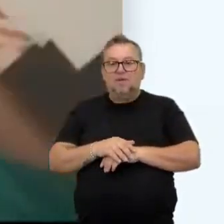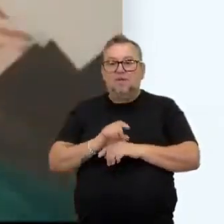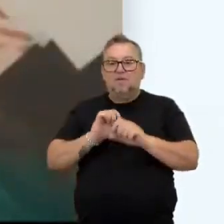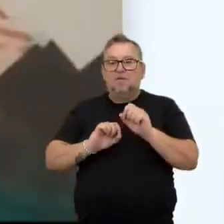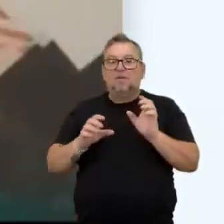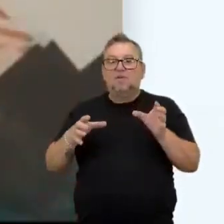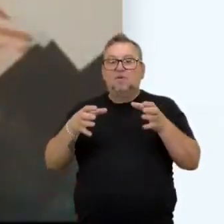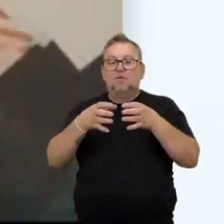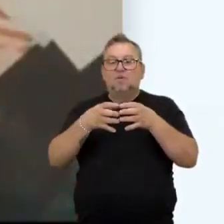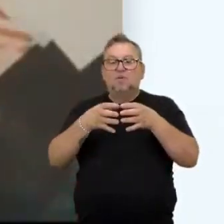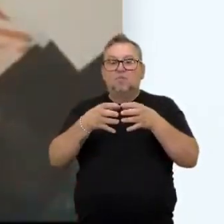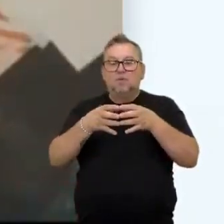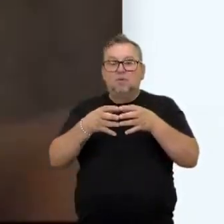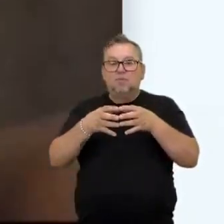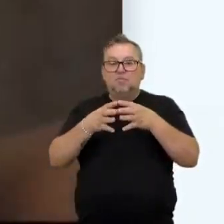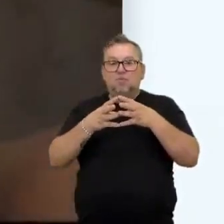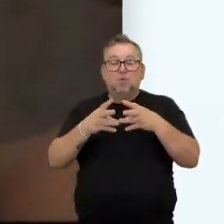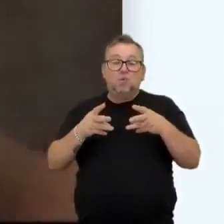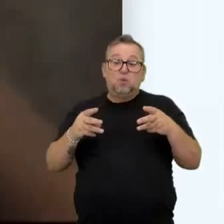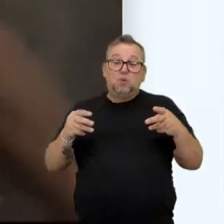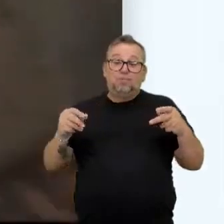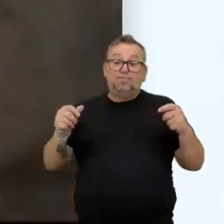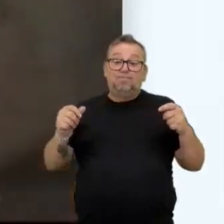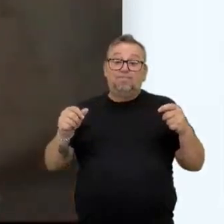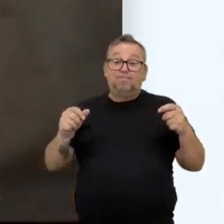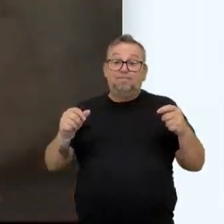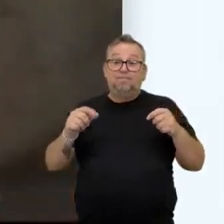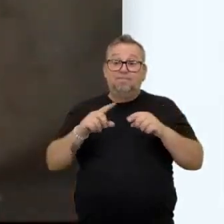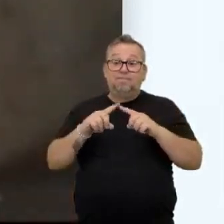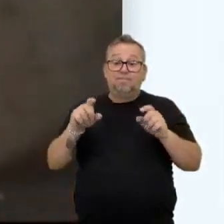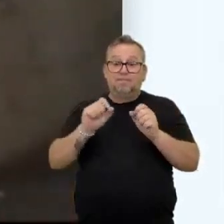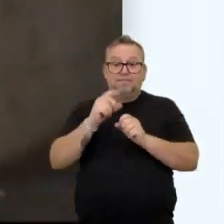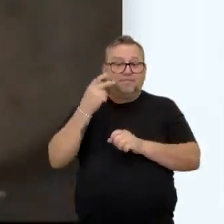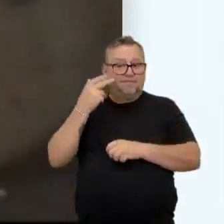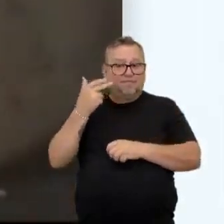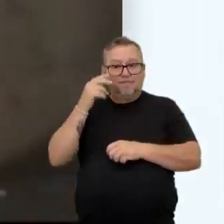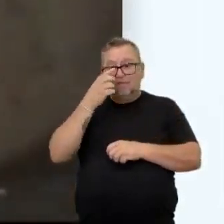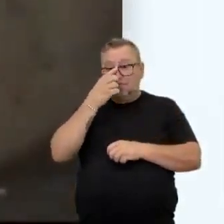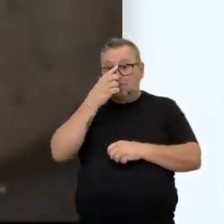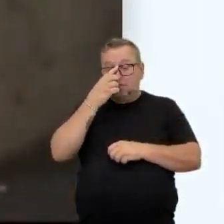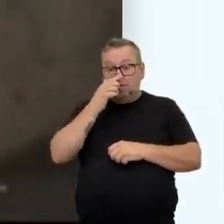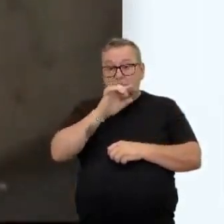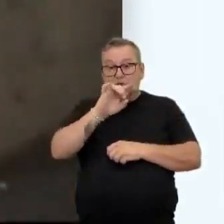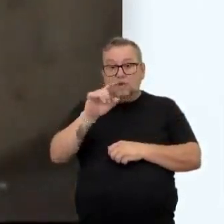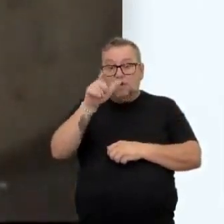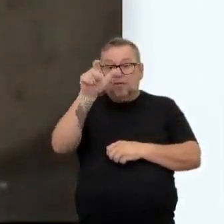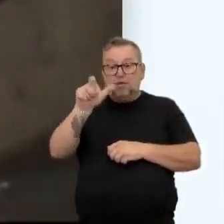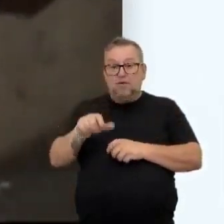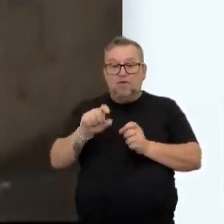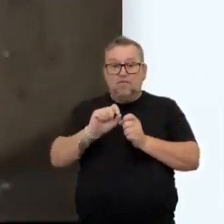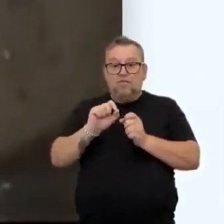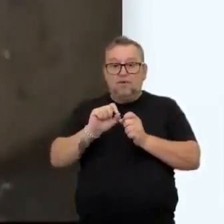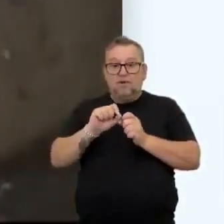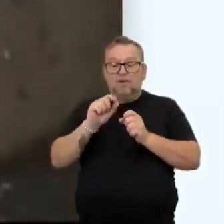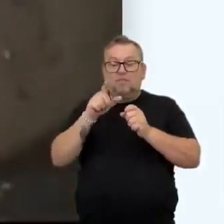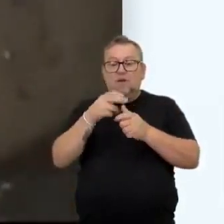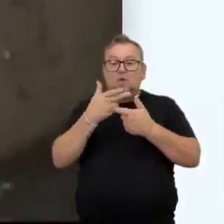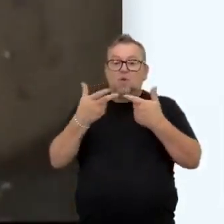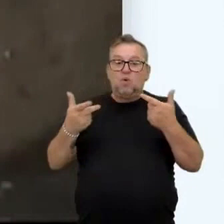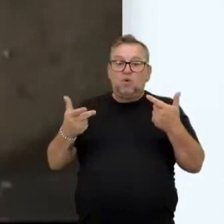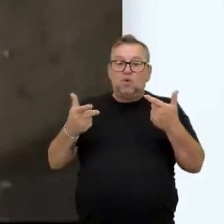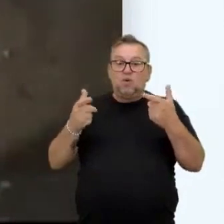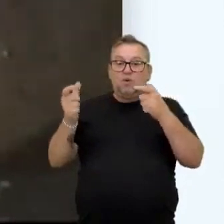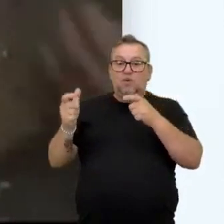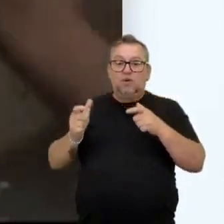o grupo se dissolveu, como é muito natural, e cada pessoa do grupo foi fazer uma coisa, né?